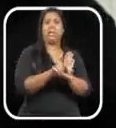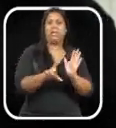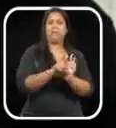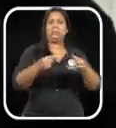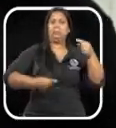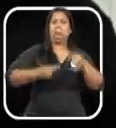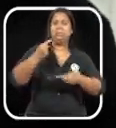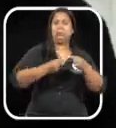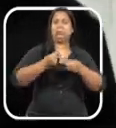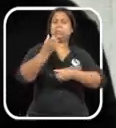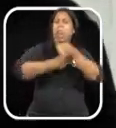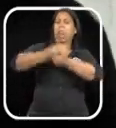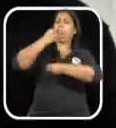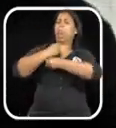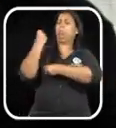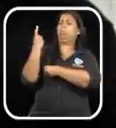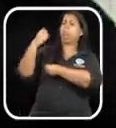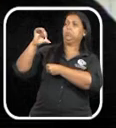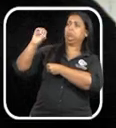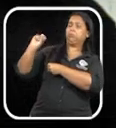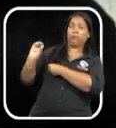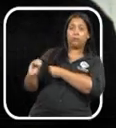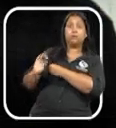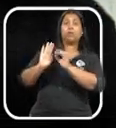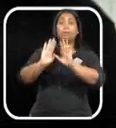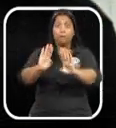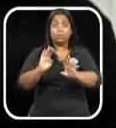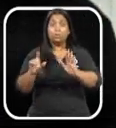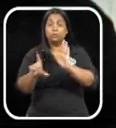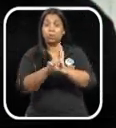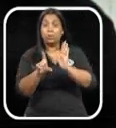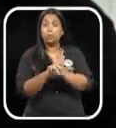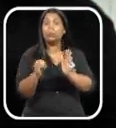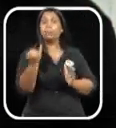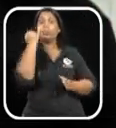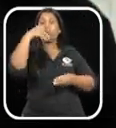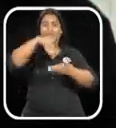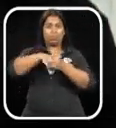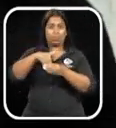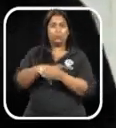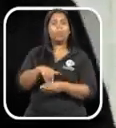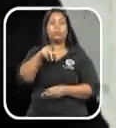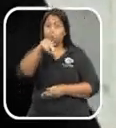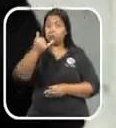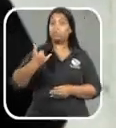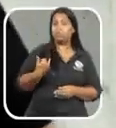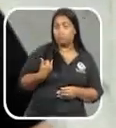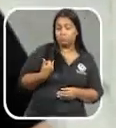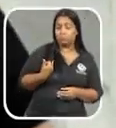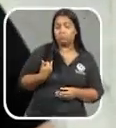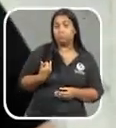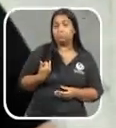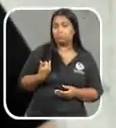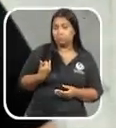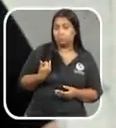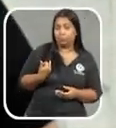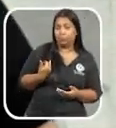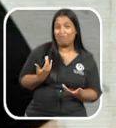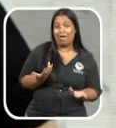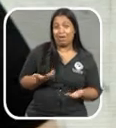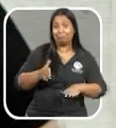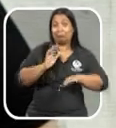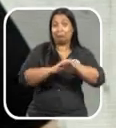falou, que não eram de competência, talvez, da Câmara, mas que criaram uma reverberação